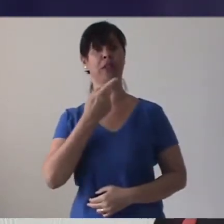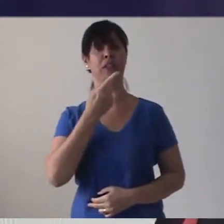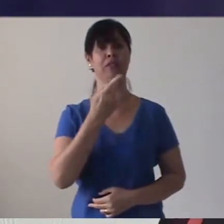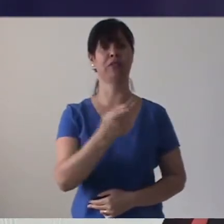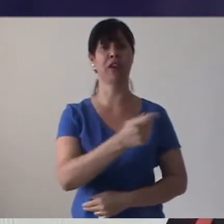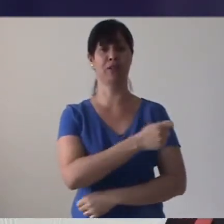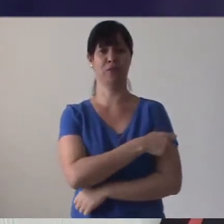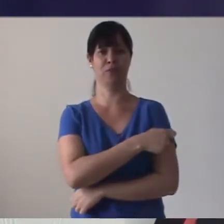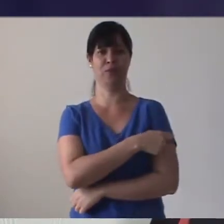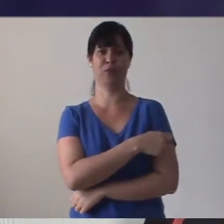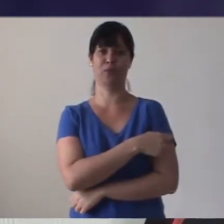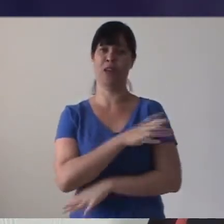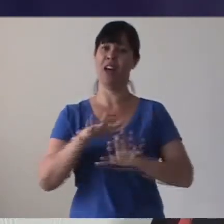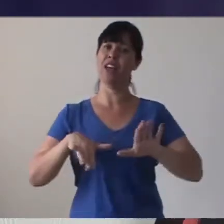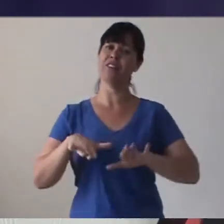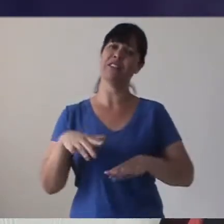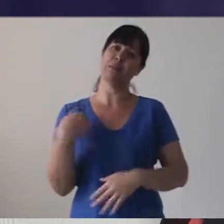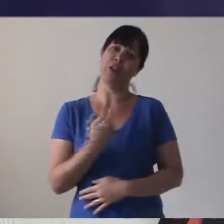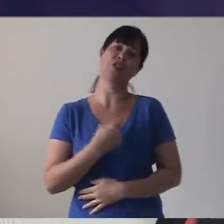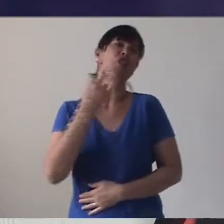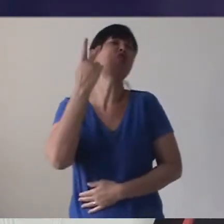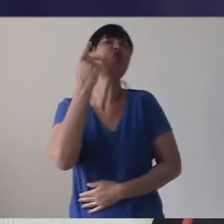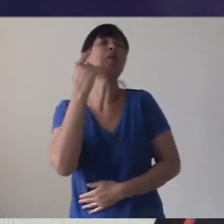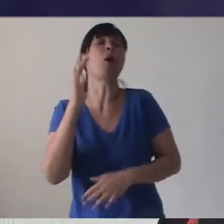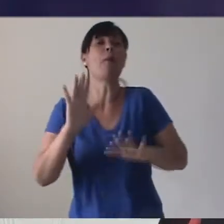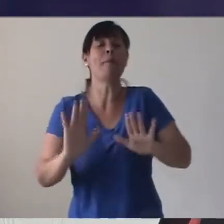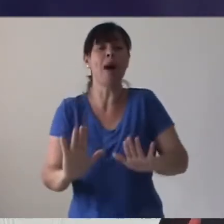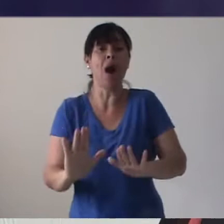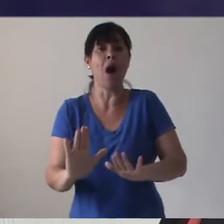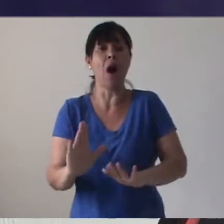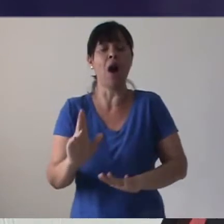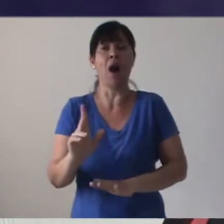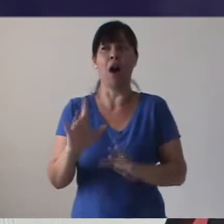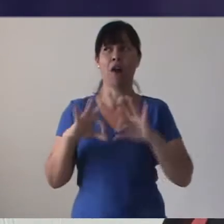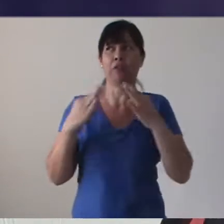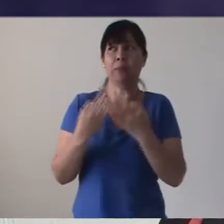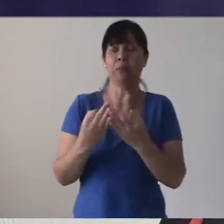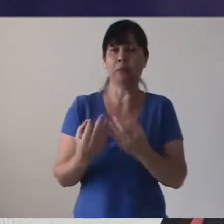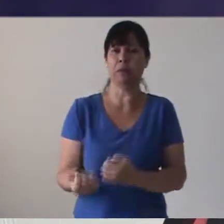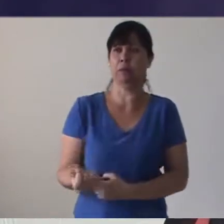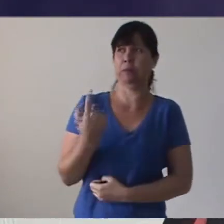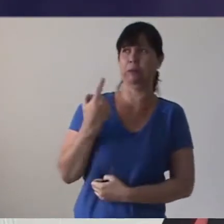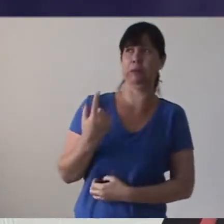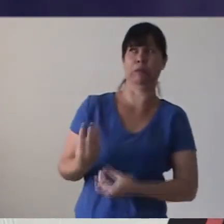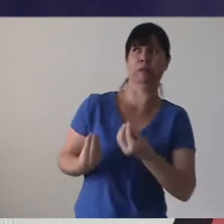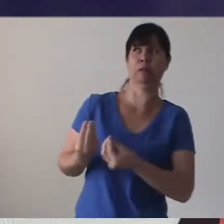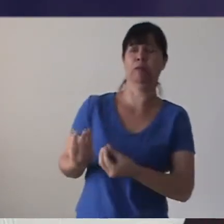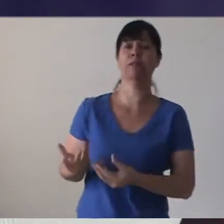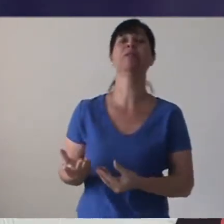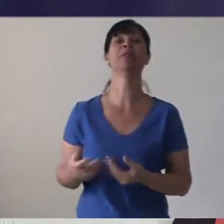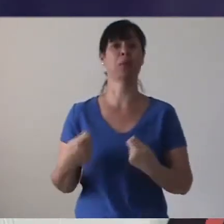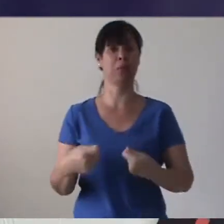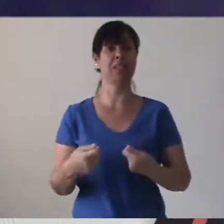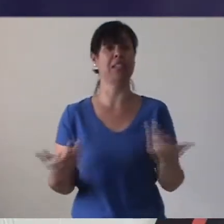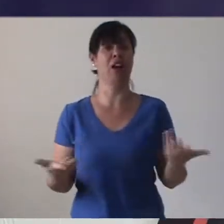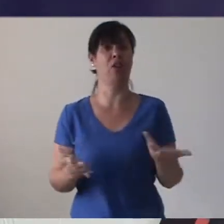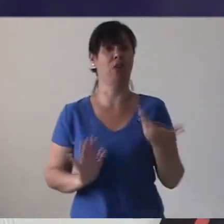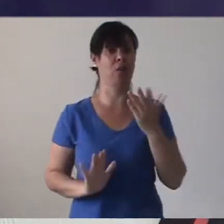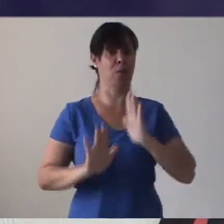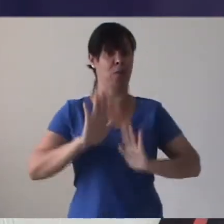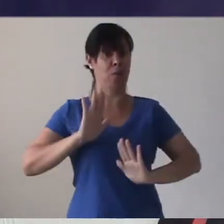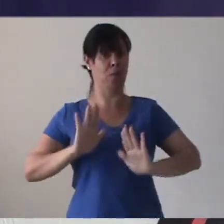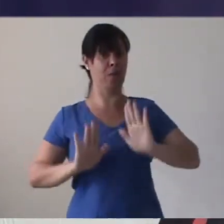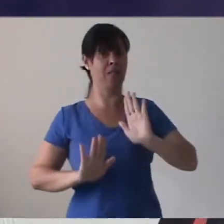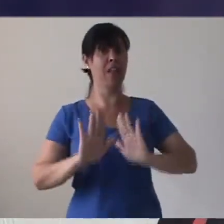para nós é normal, mas para o pai às vezes ele não gosta, né? Então tem todo esse cuidado agora porque você